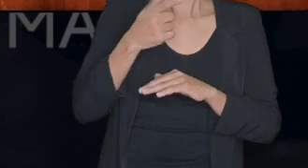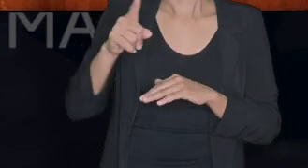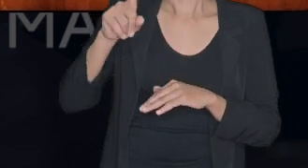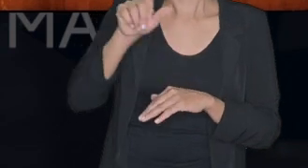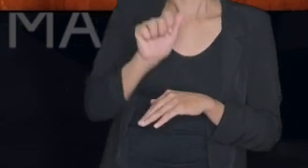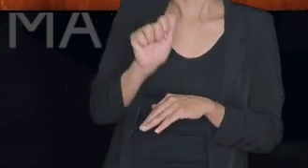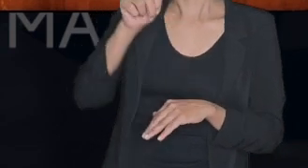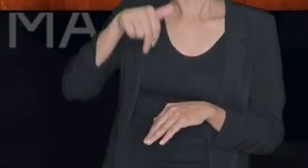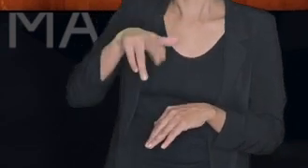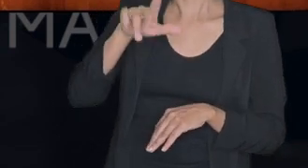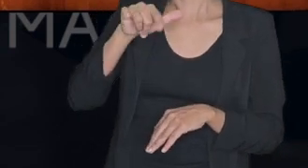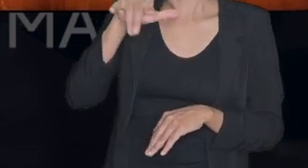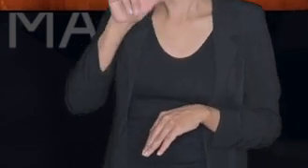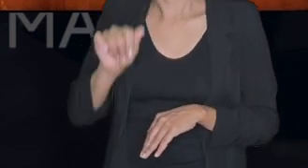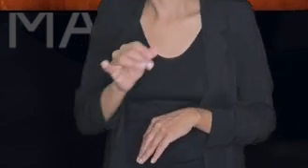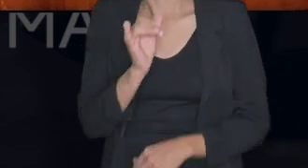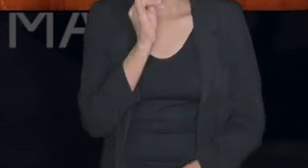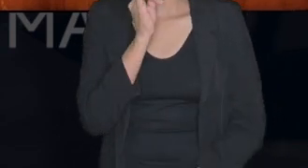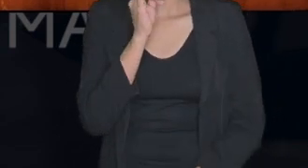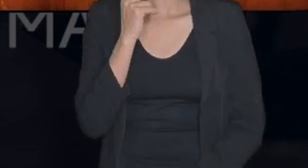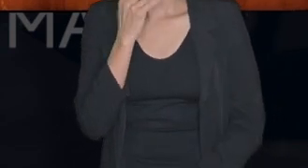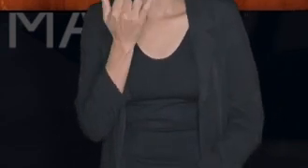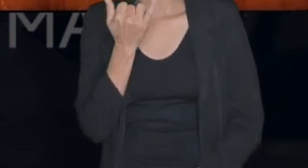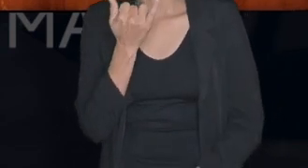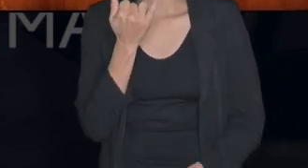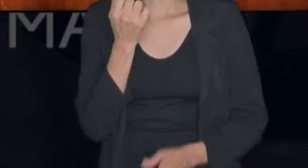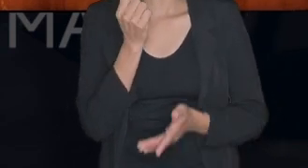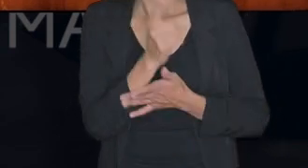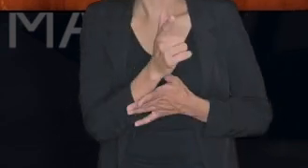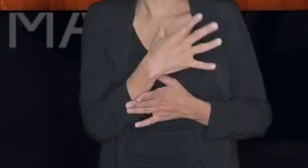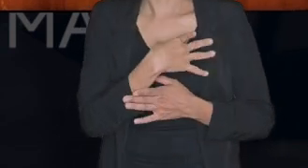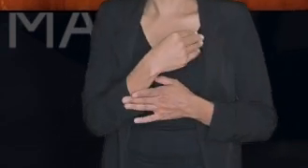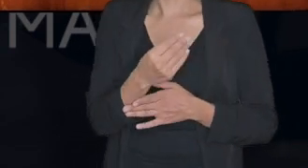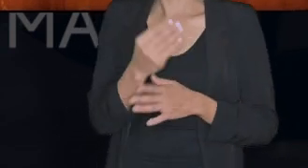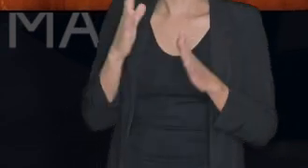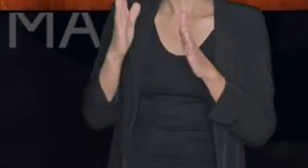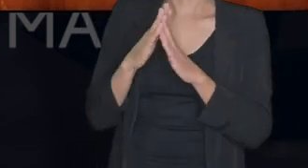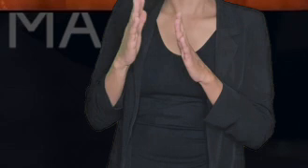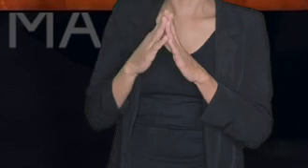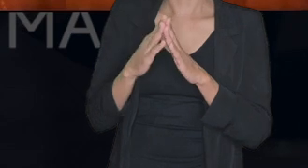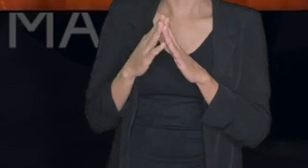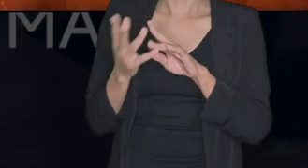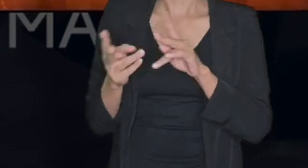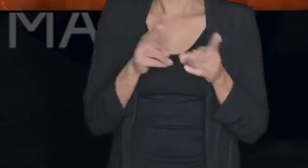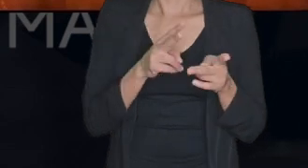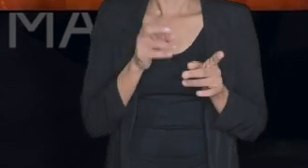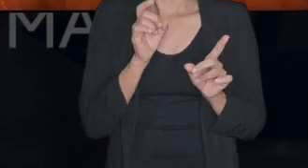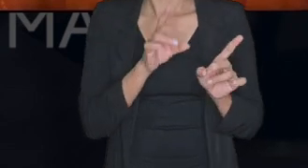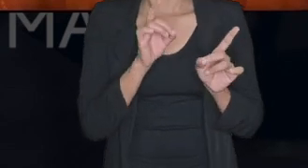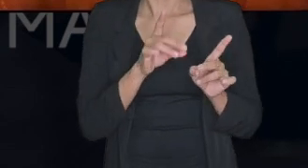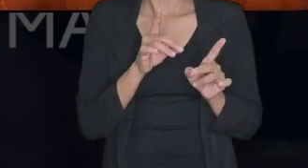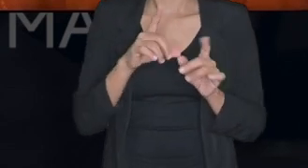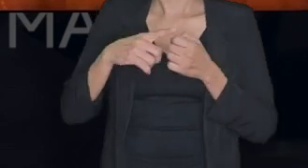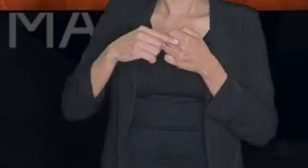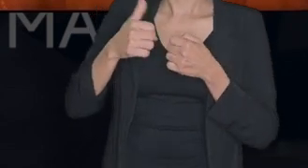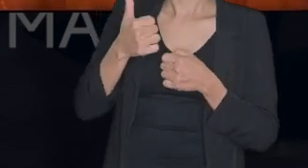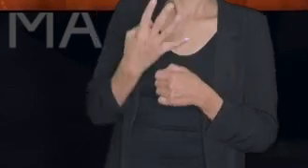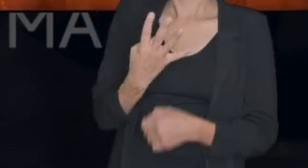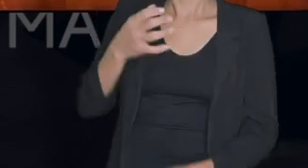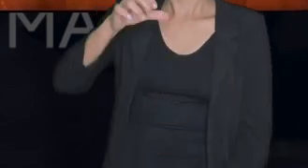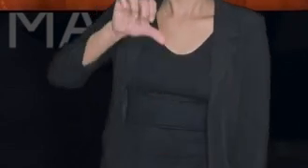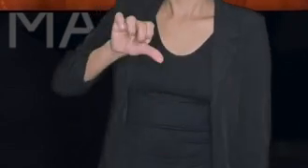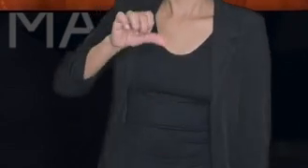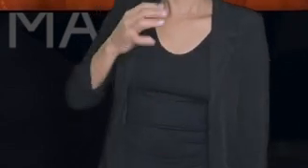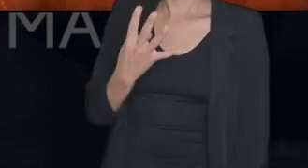para um filho um imóvel, ou vende um imóvel, por exemplo, o artigo 496 do Código Civil diz que